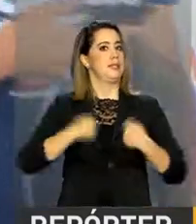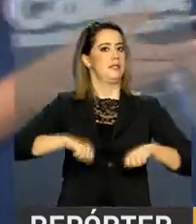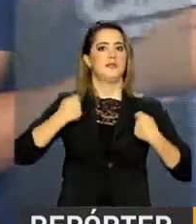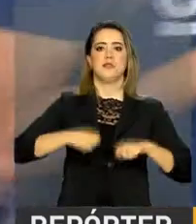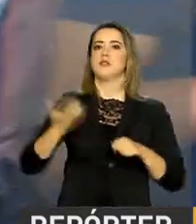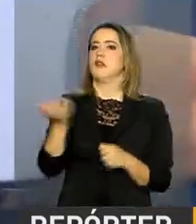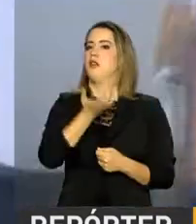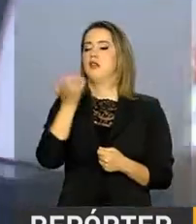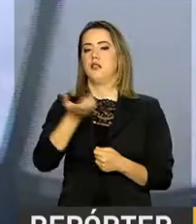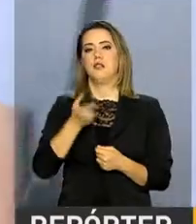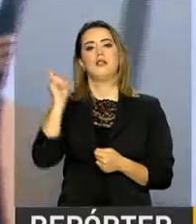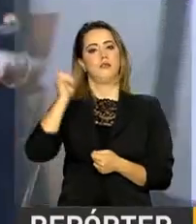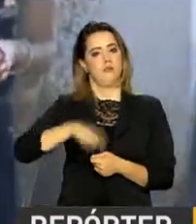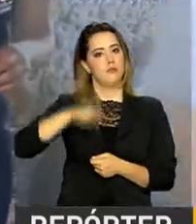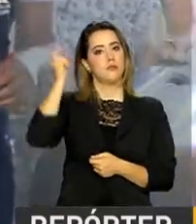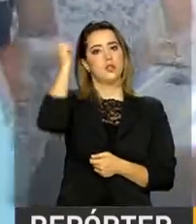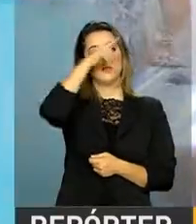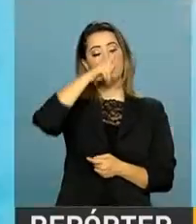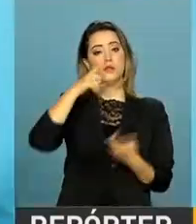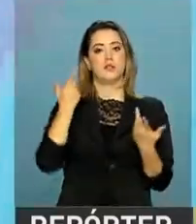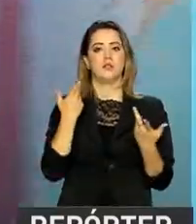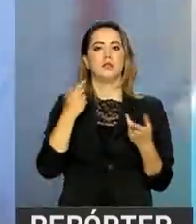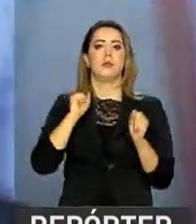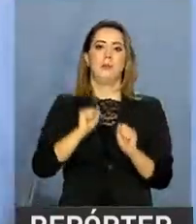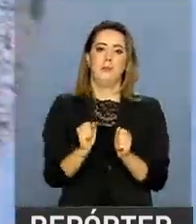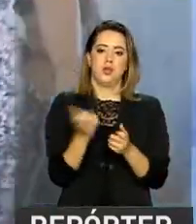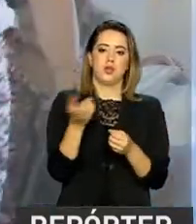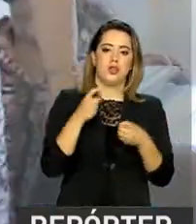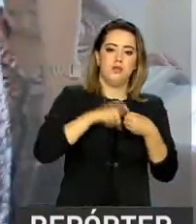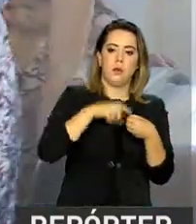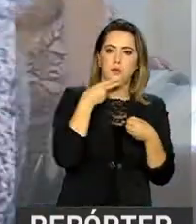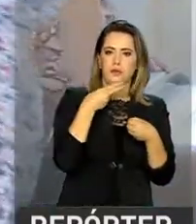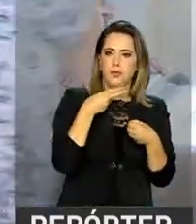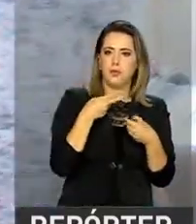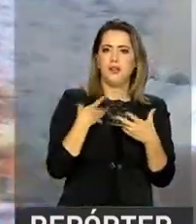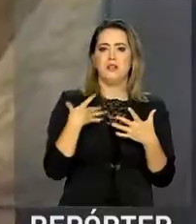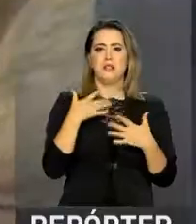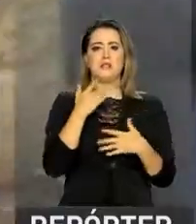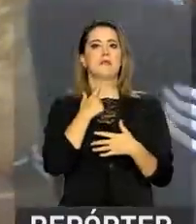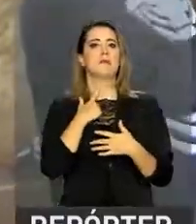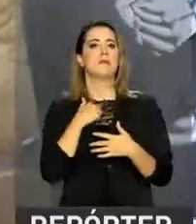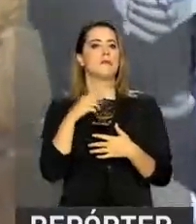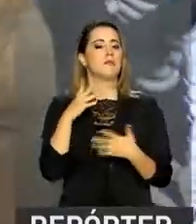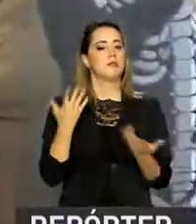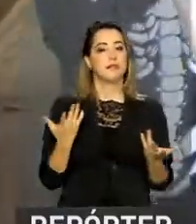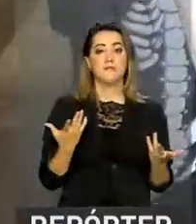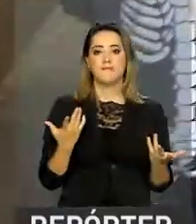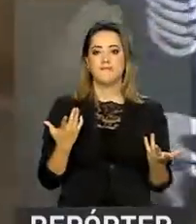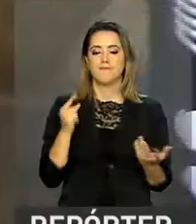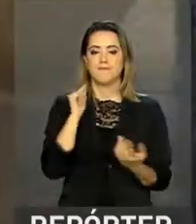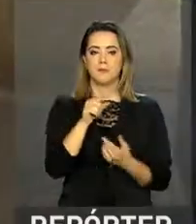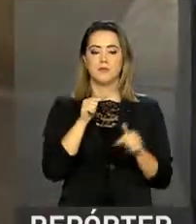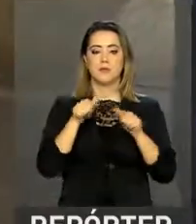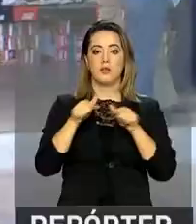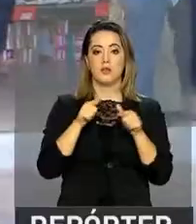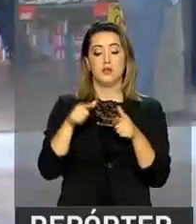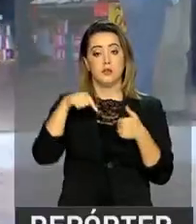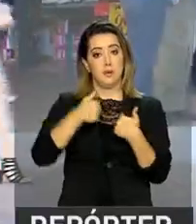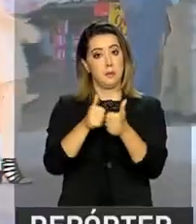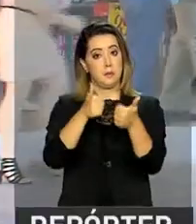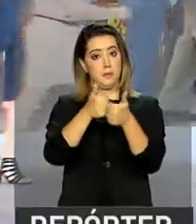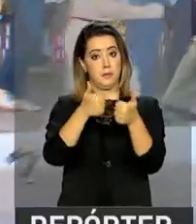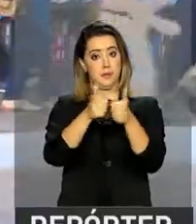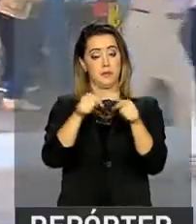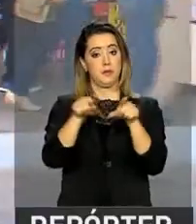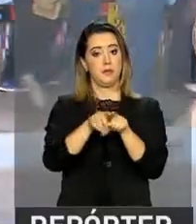esforçar e é difícil. E a pessoa pode ter recaída e tem horas que você vai ter vontade. Esta ação, na rodoviária de Brasília, um